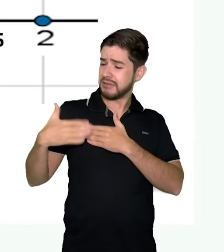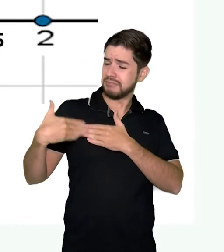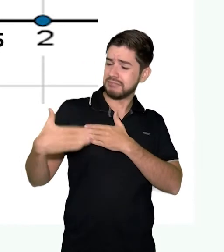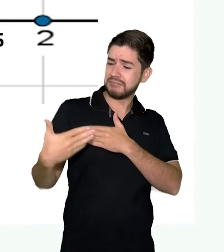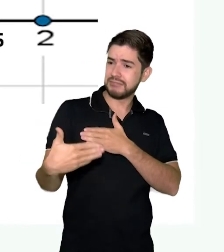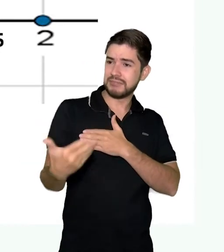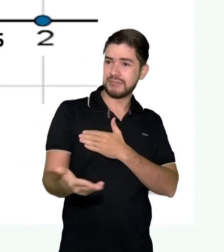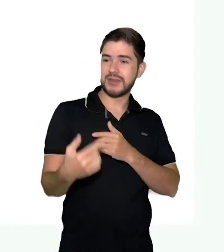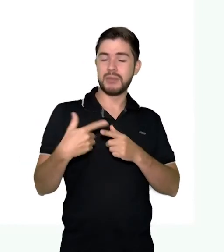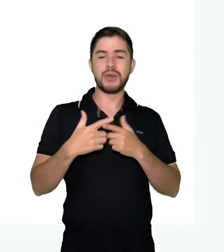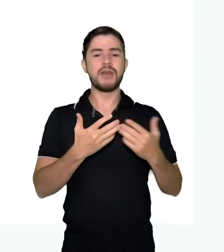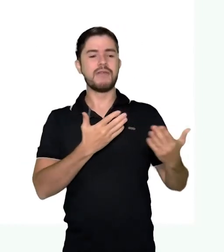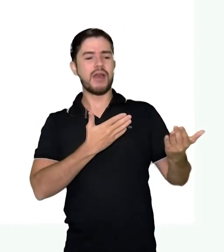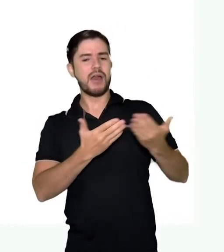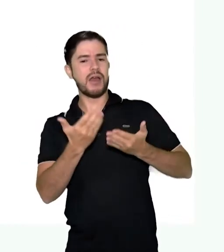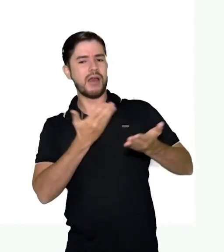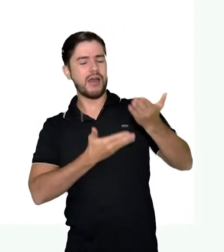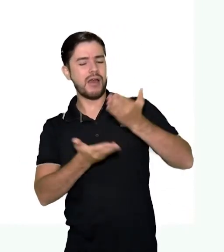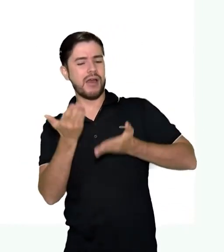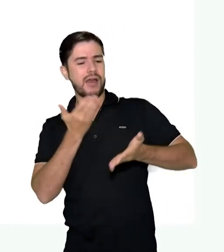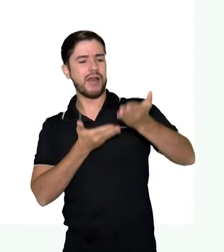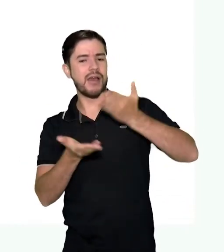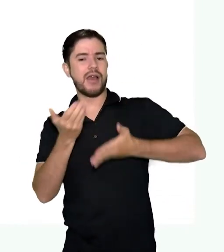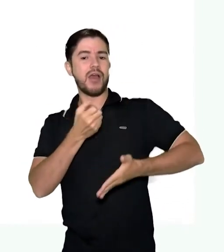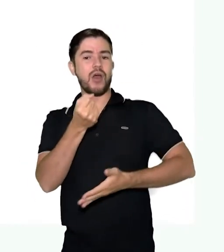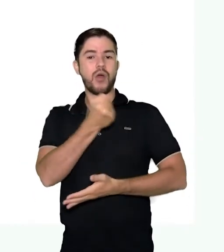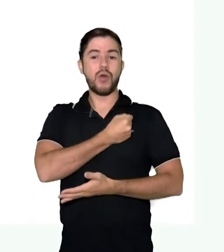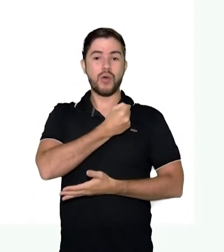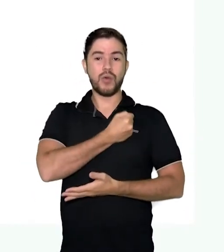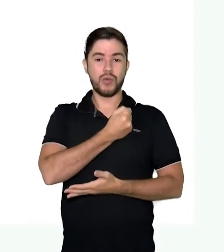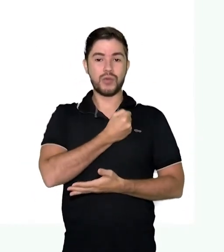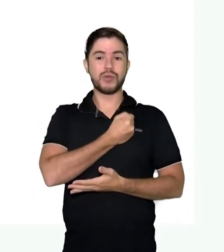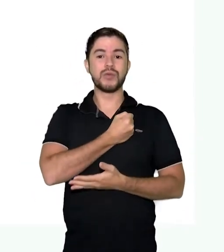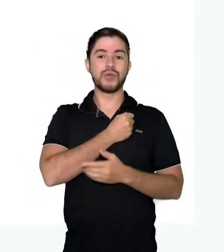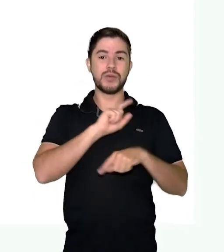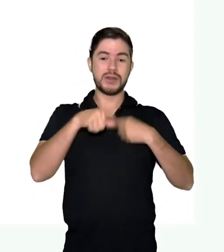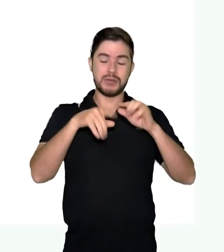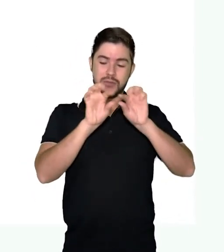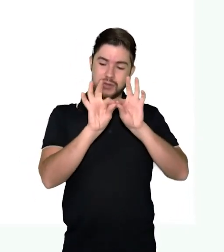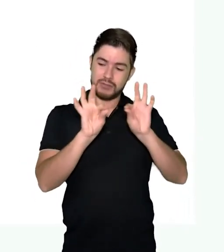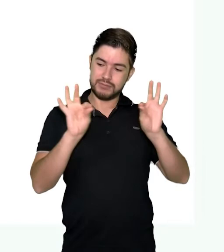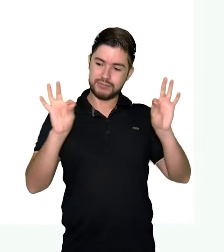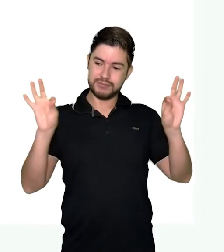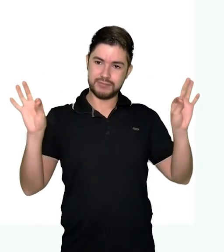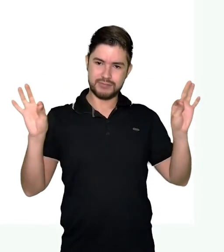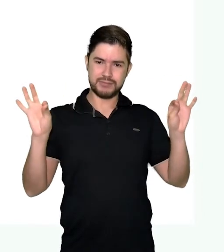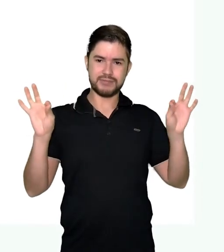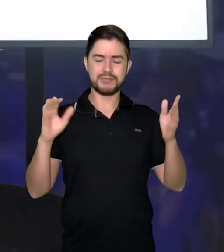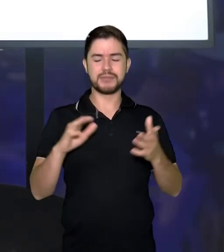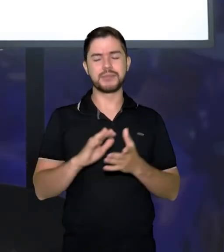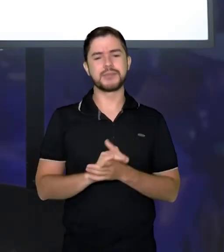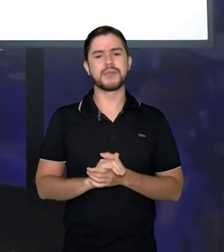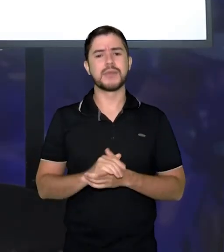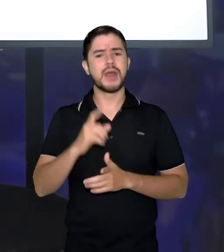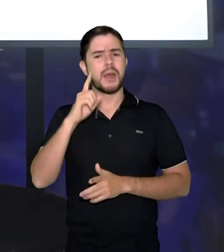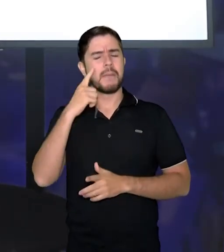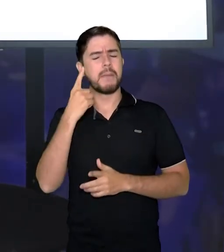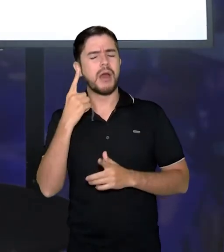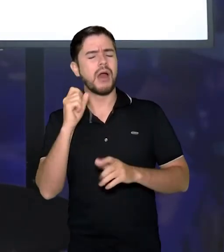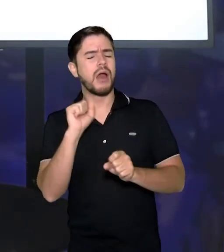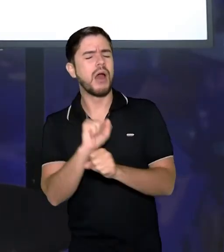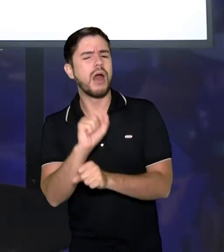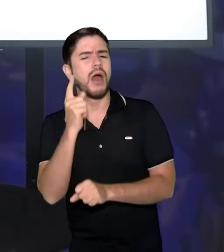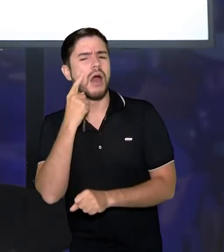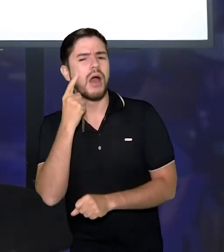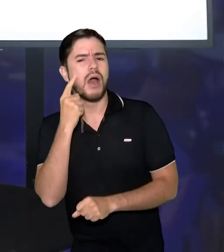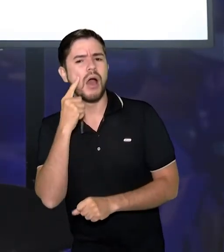vai seguindo a relação entre o número com a sua reta numérica. Espera aí, professor. Mas